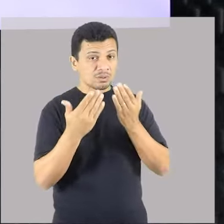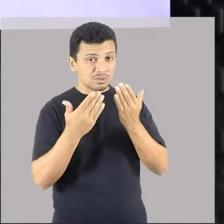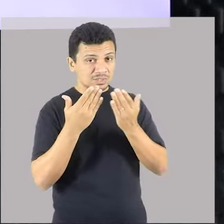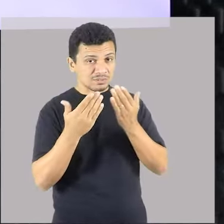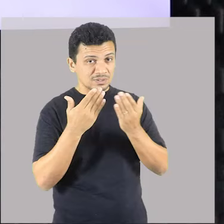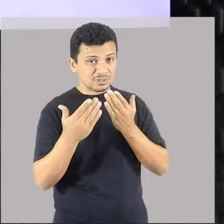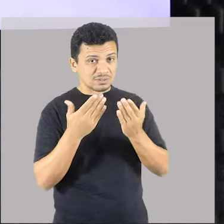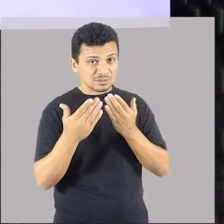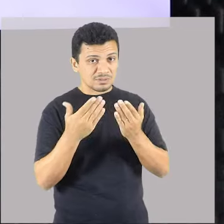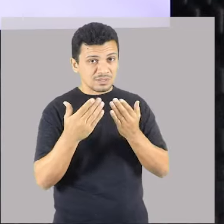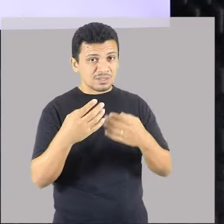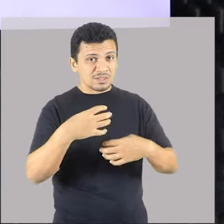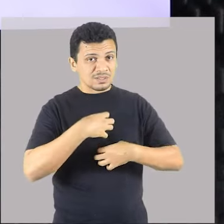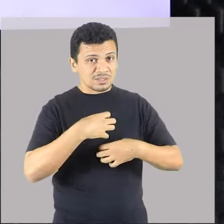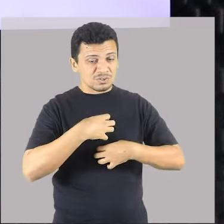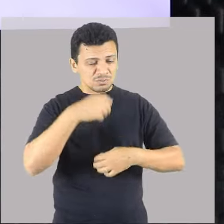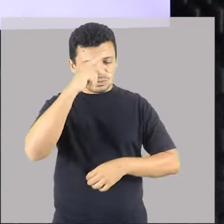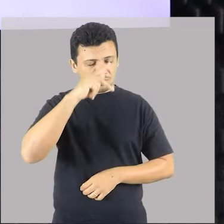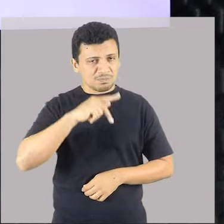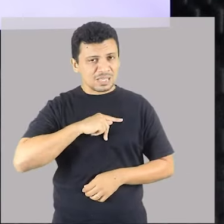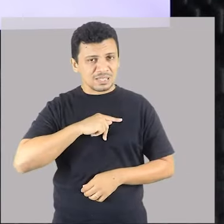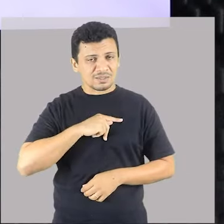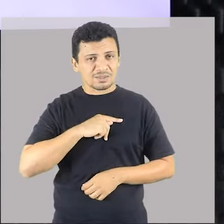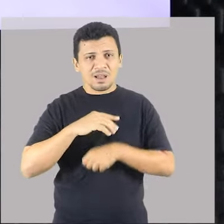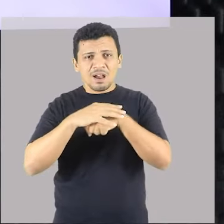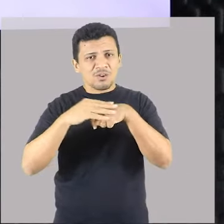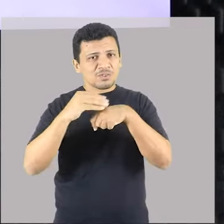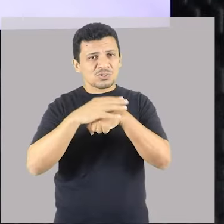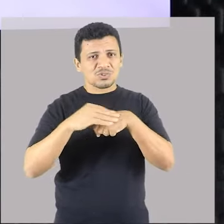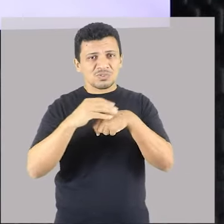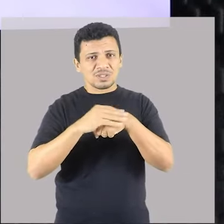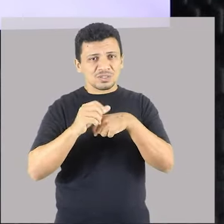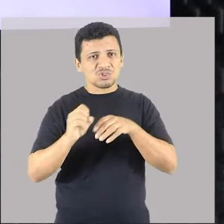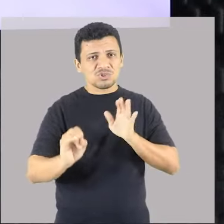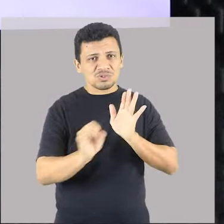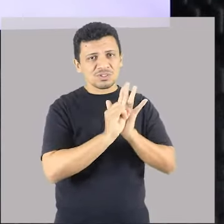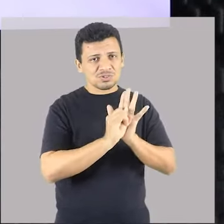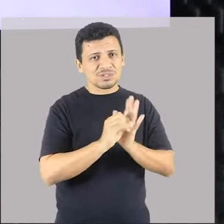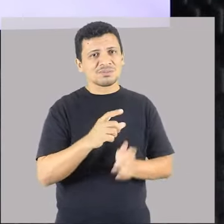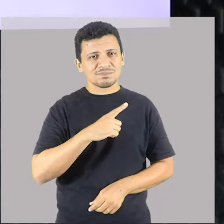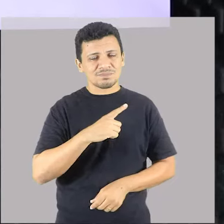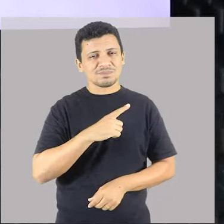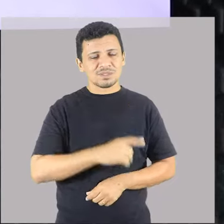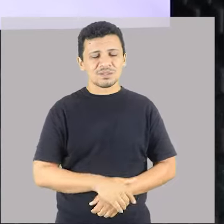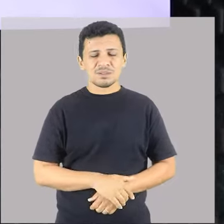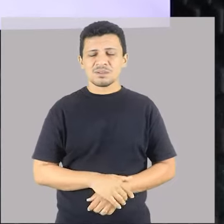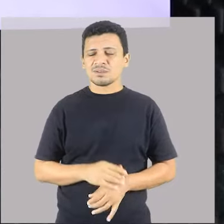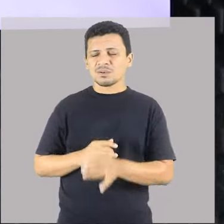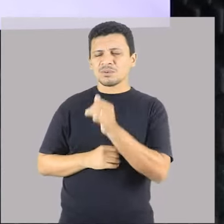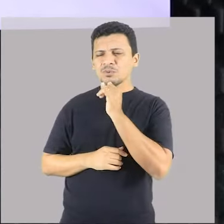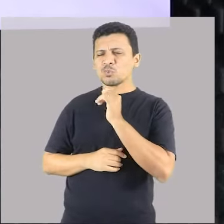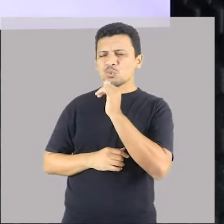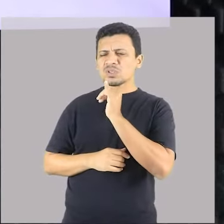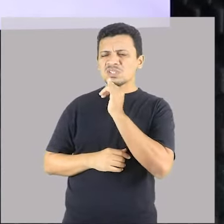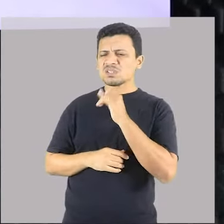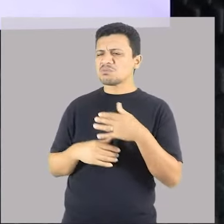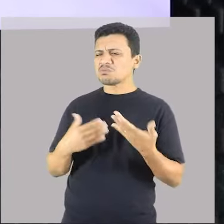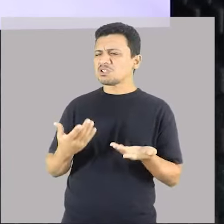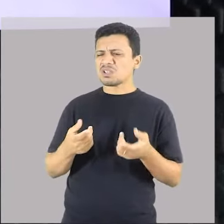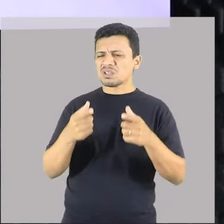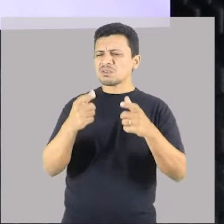de pertencimento afetividade identidade certo Marcos me dê um exemplo